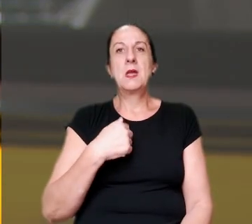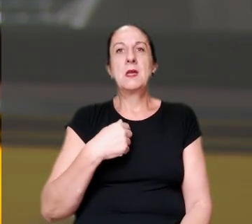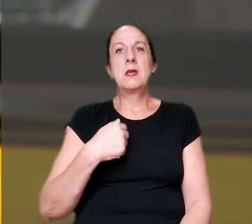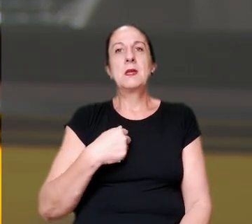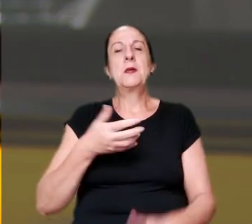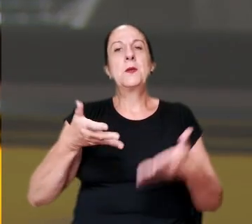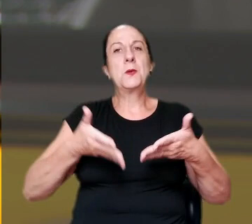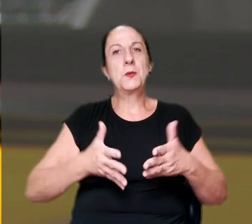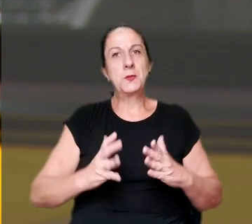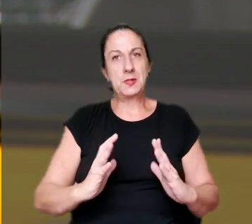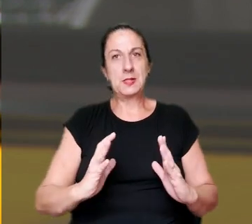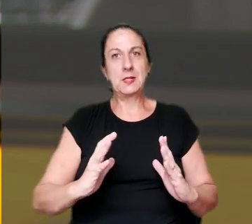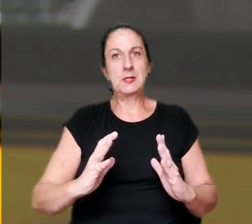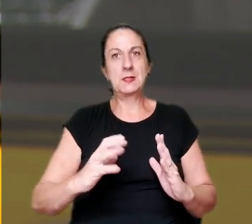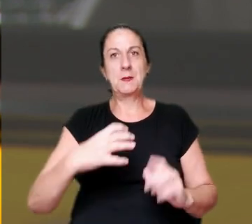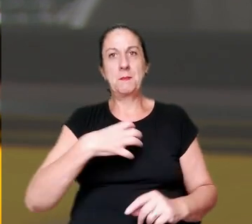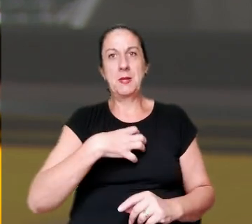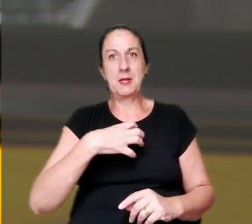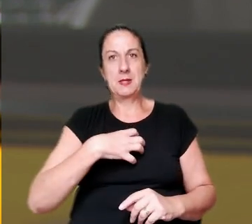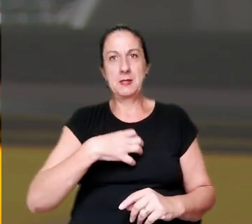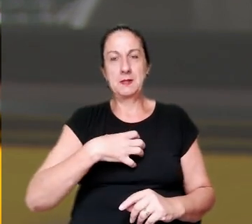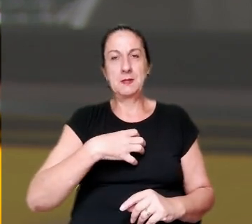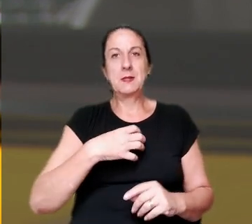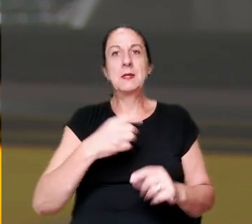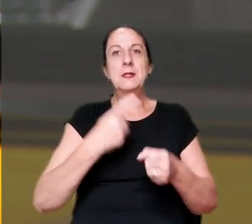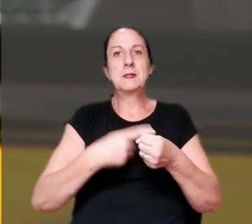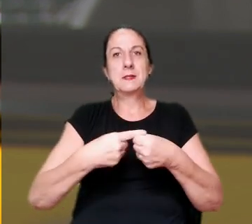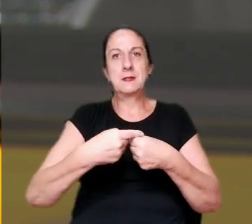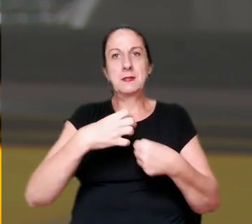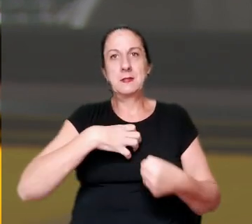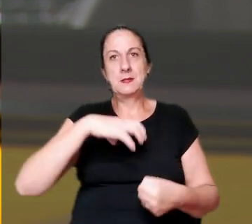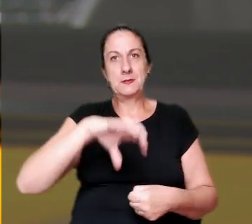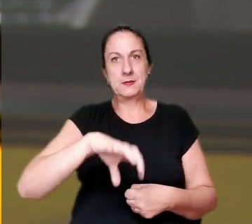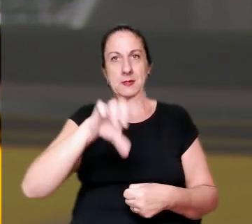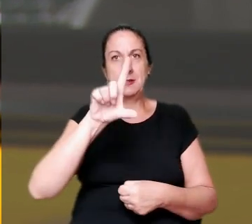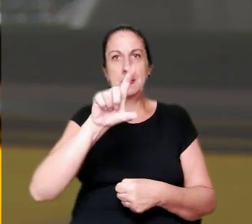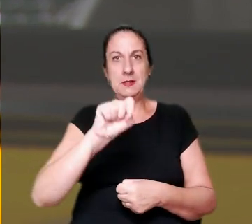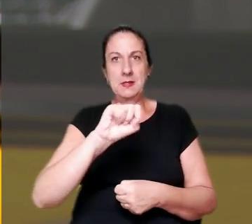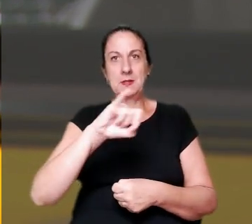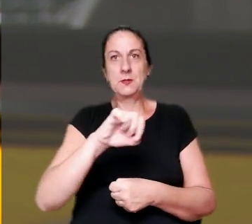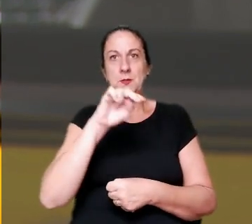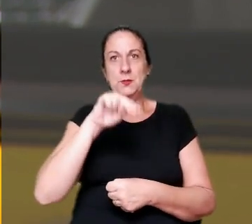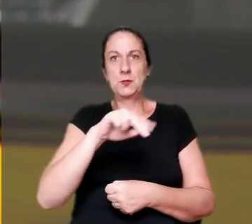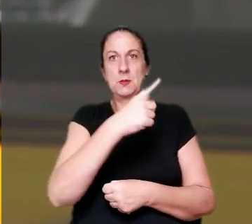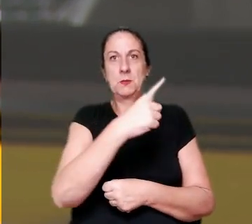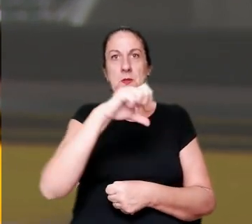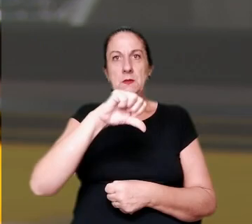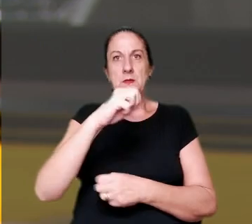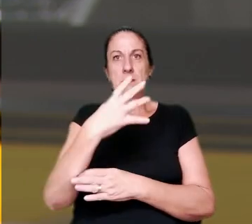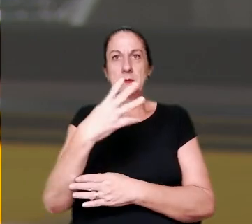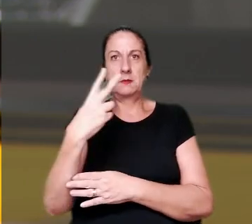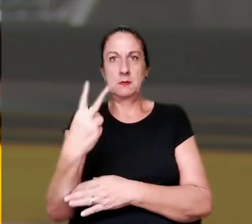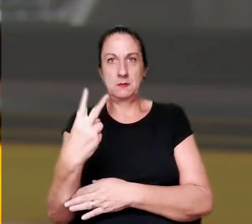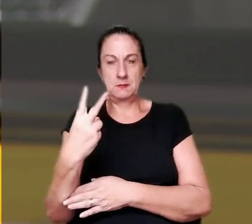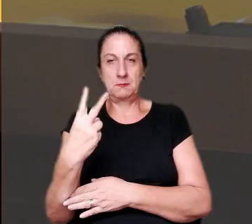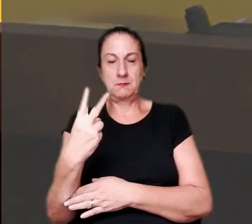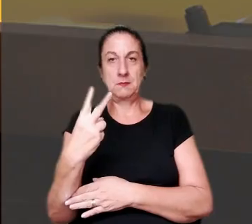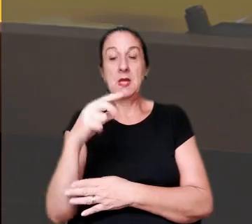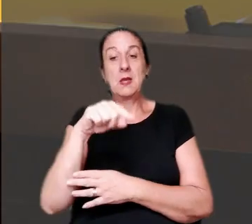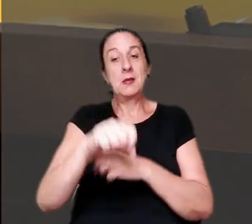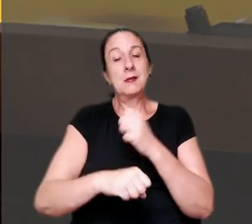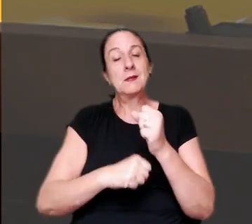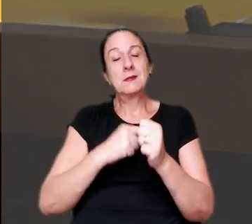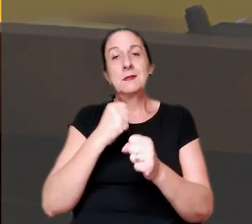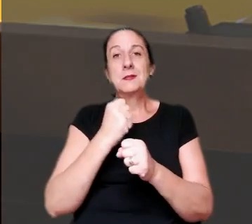sou natural do estado da Bahia, da cidade de Salvador, onde nasci em 10 de junho de 1942, o